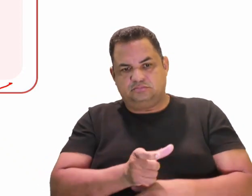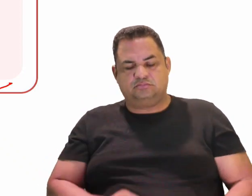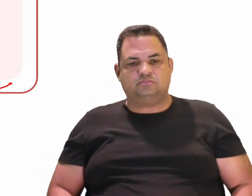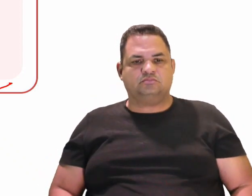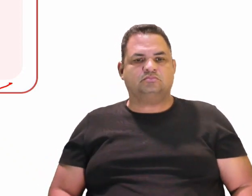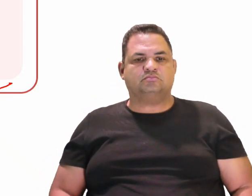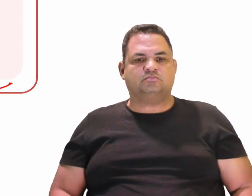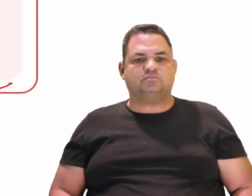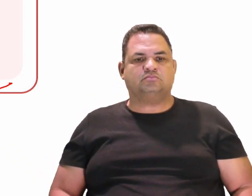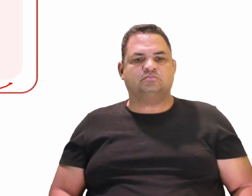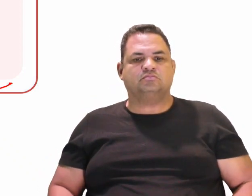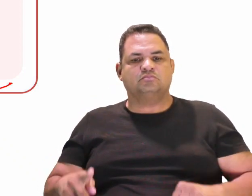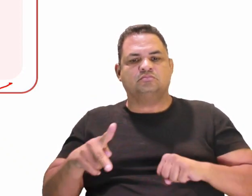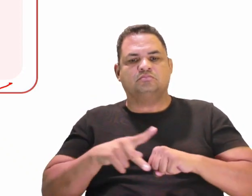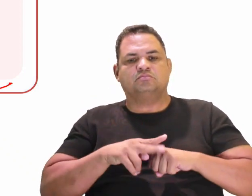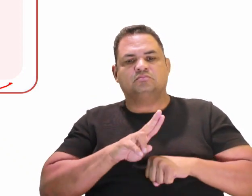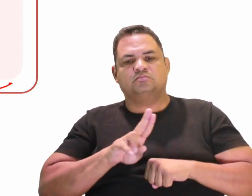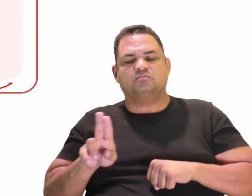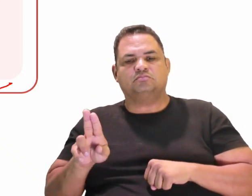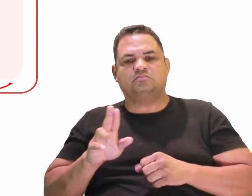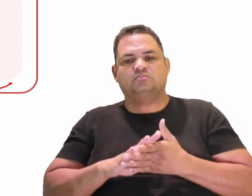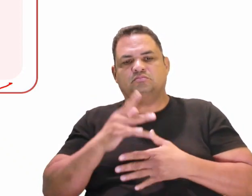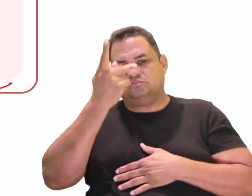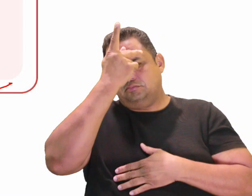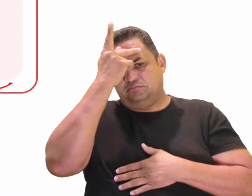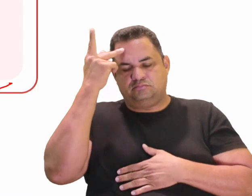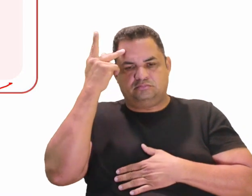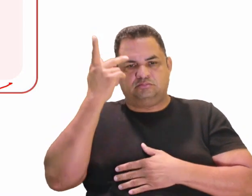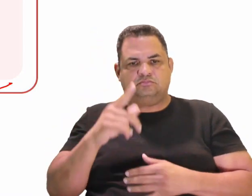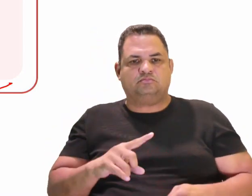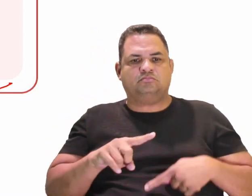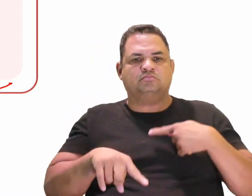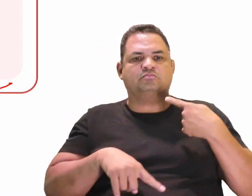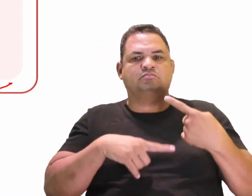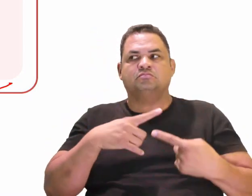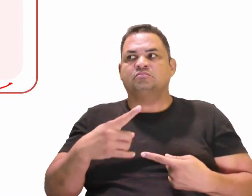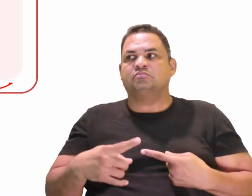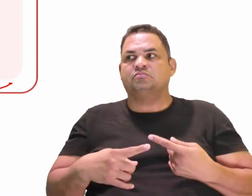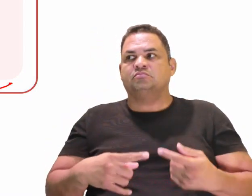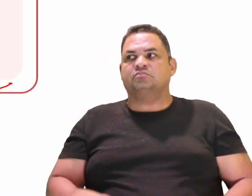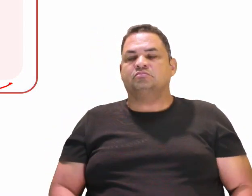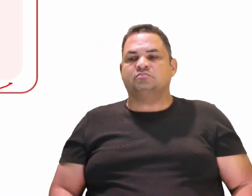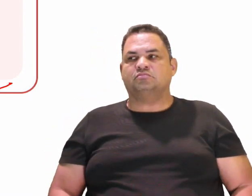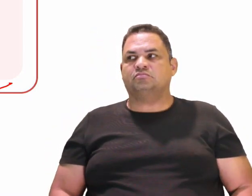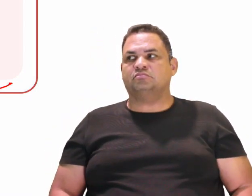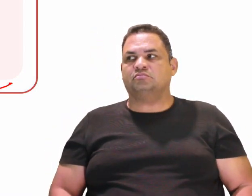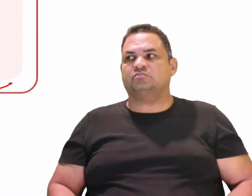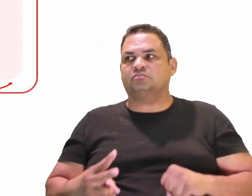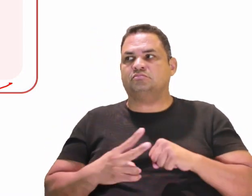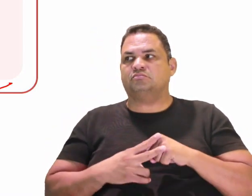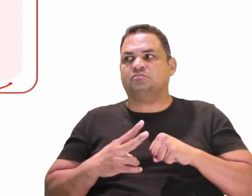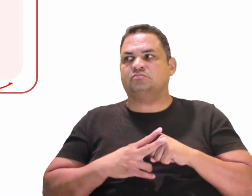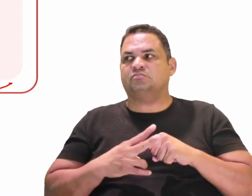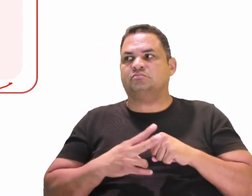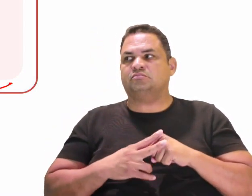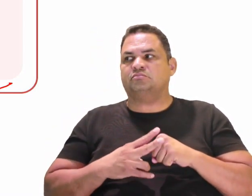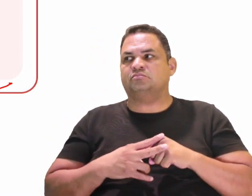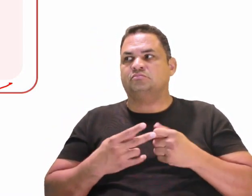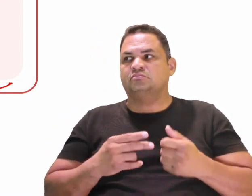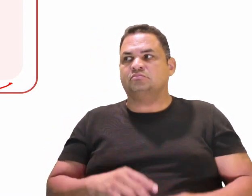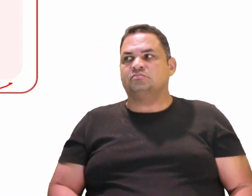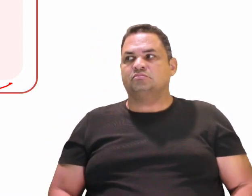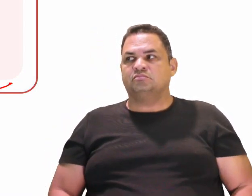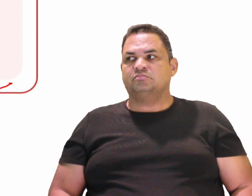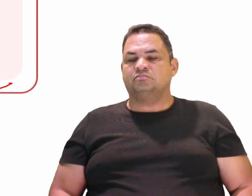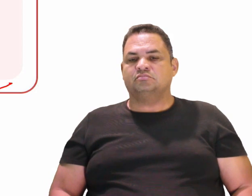o pronome pessoal he. Então, he can swim. Logo depois, a ação, um outro verbo que acompanha esse can.